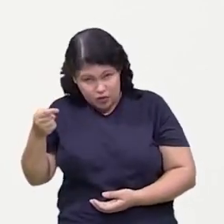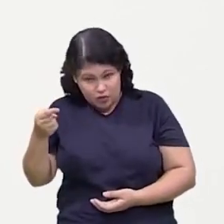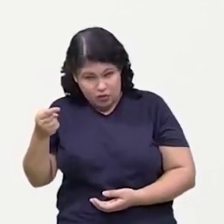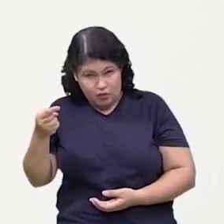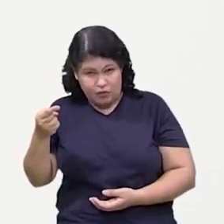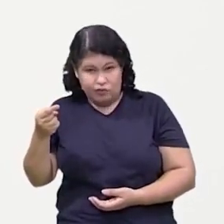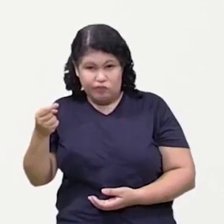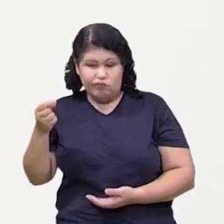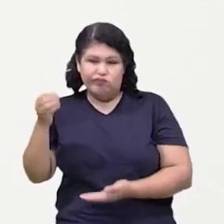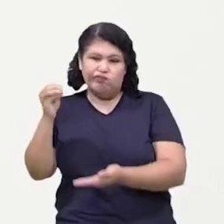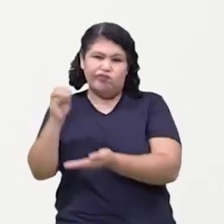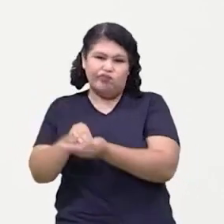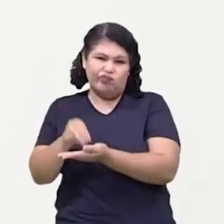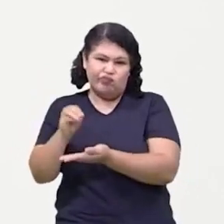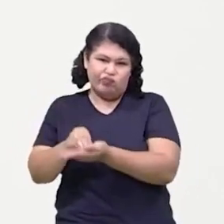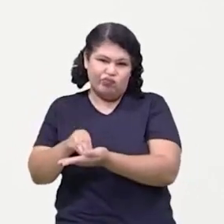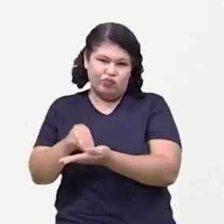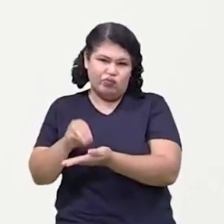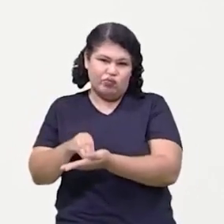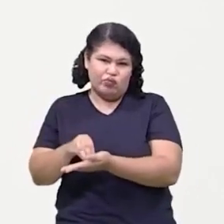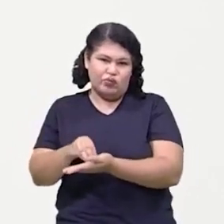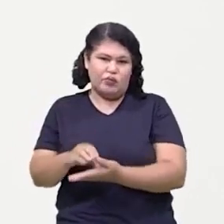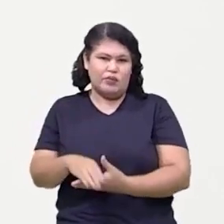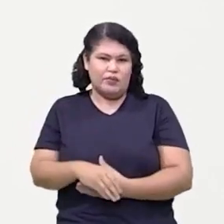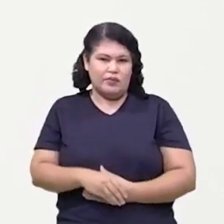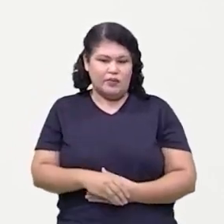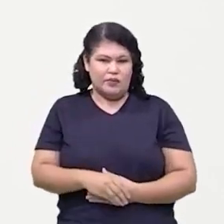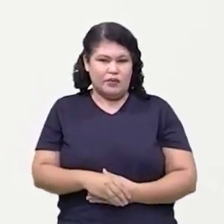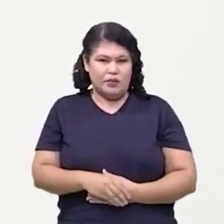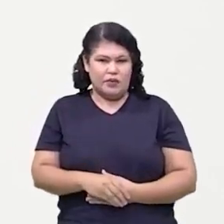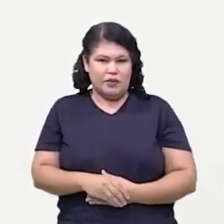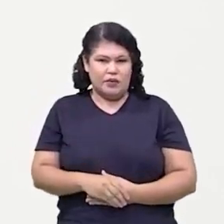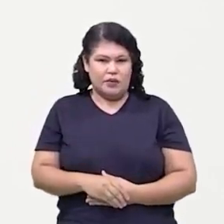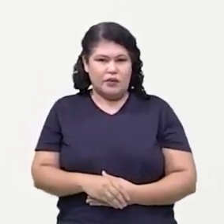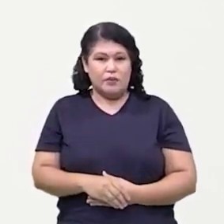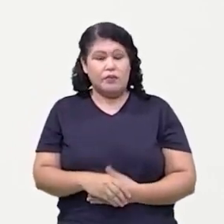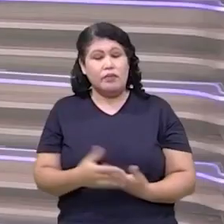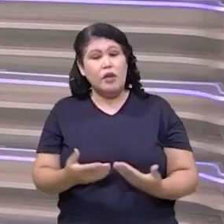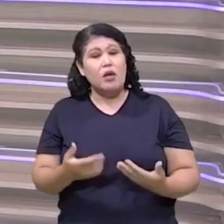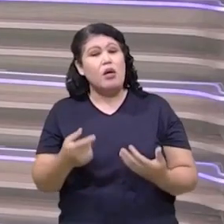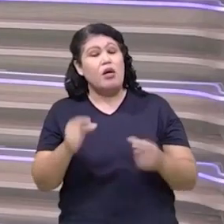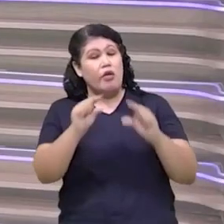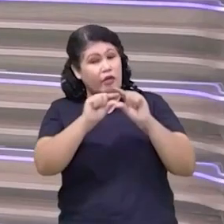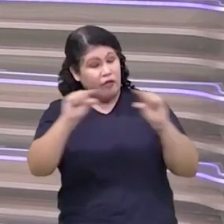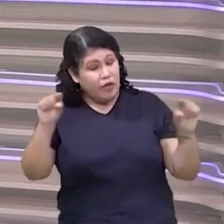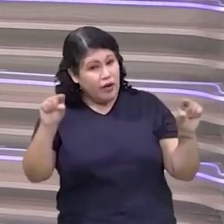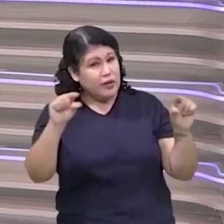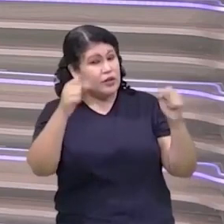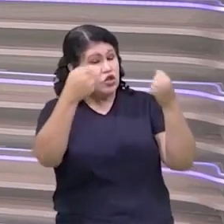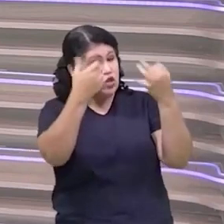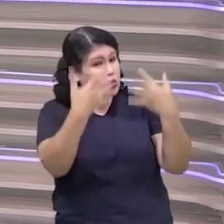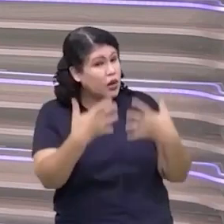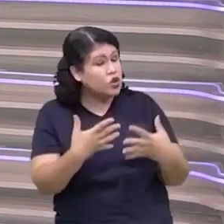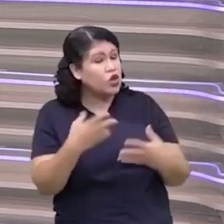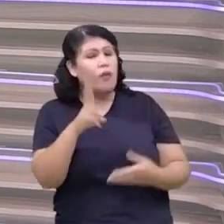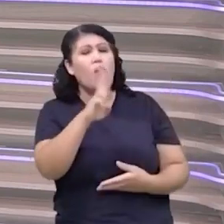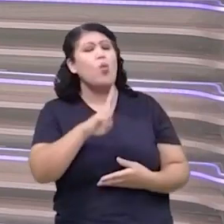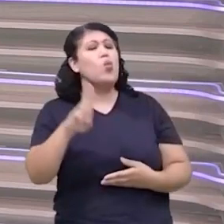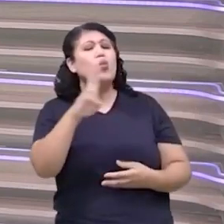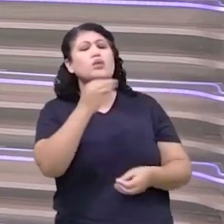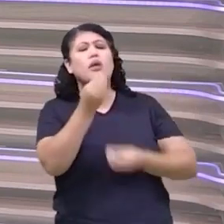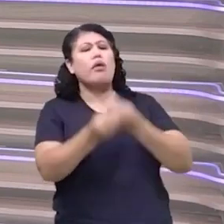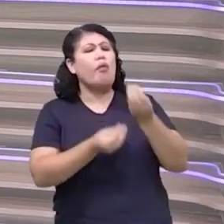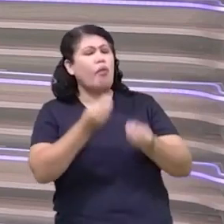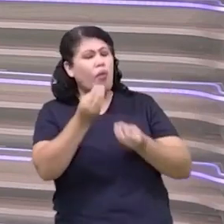foi insuficiente. Essas expressões explicativas, elas são utilizadas e